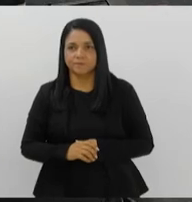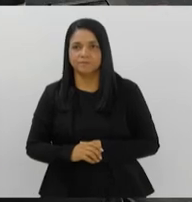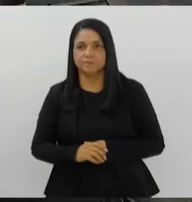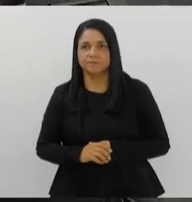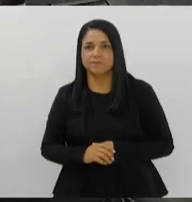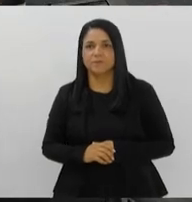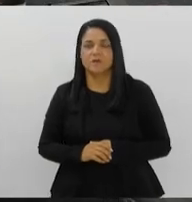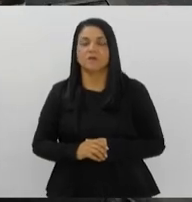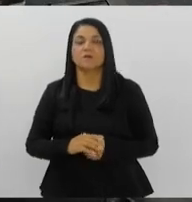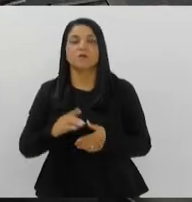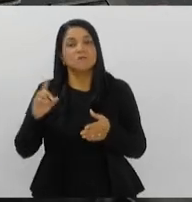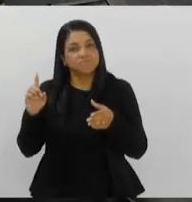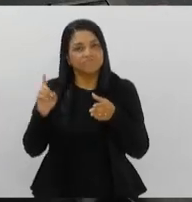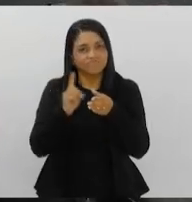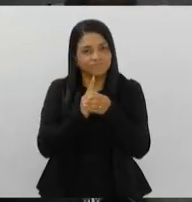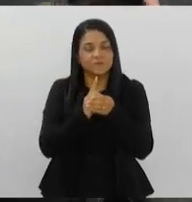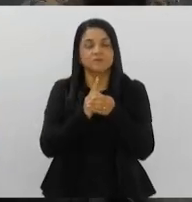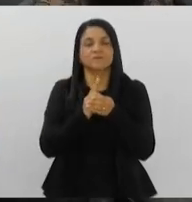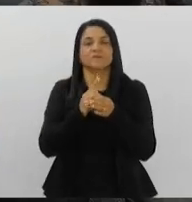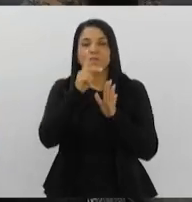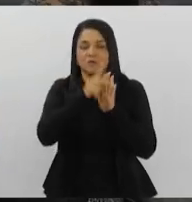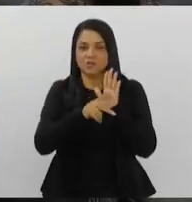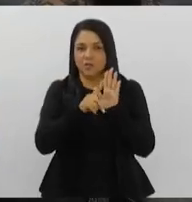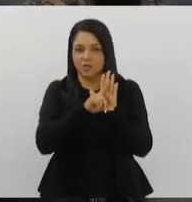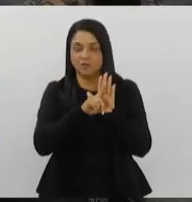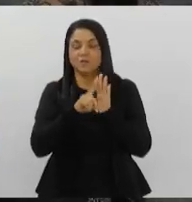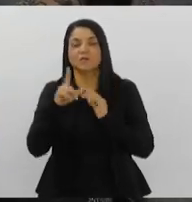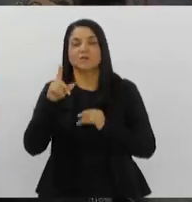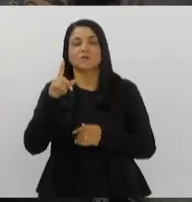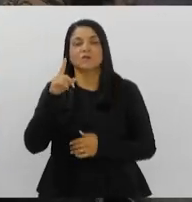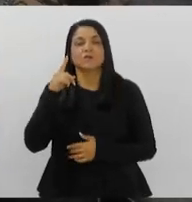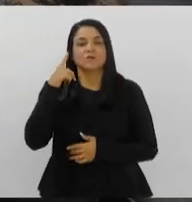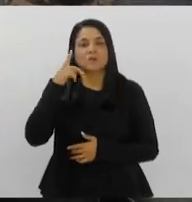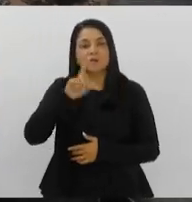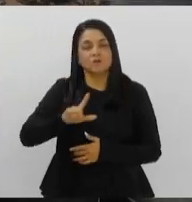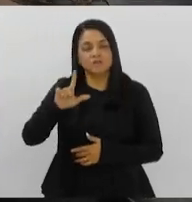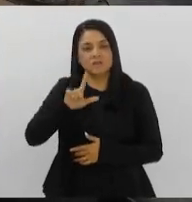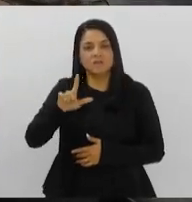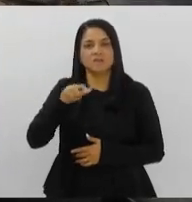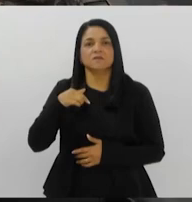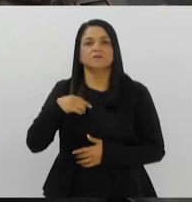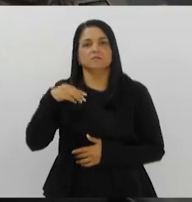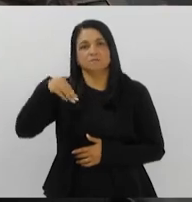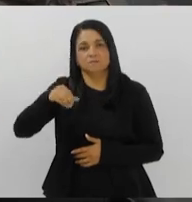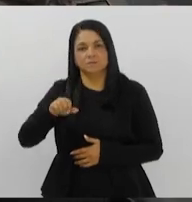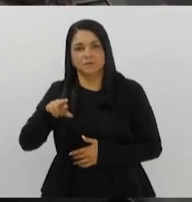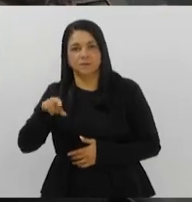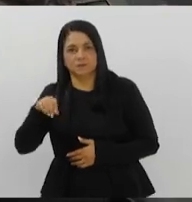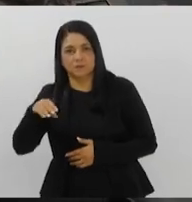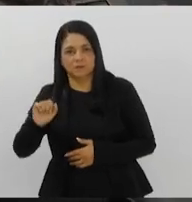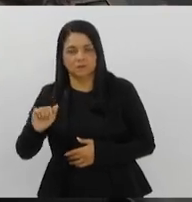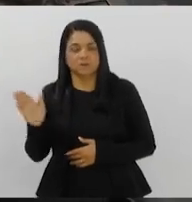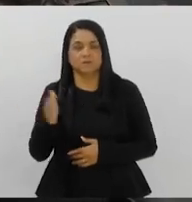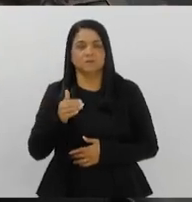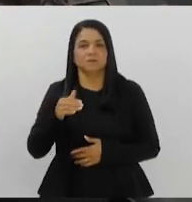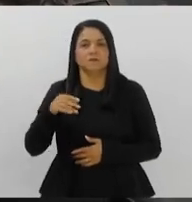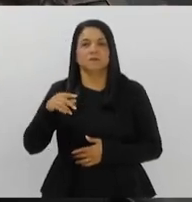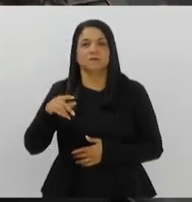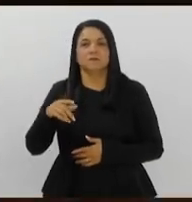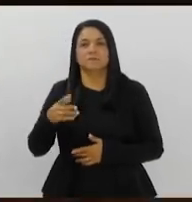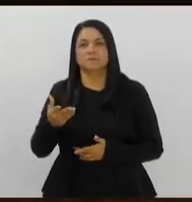Coautoria, deputada Lucinha também. Depois, deputado Luiz Paulo, deputada Marina do MST. Senhora